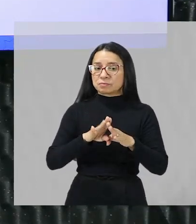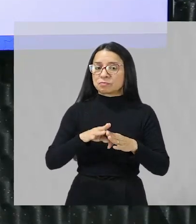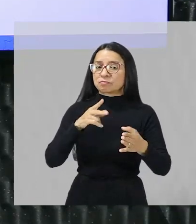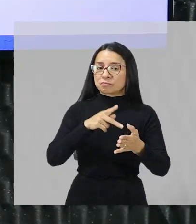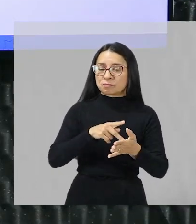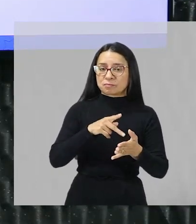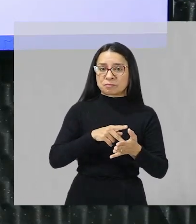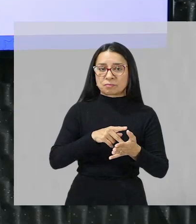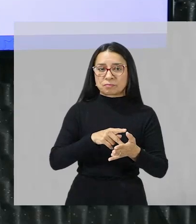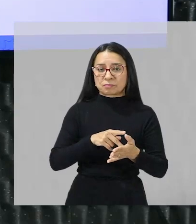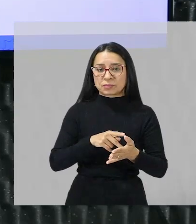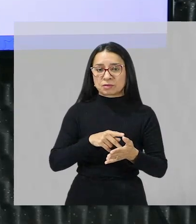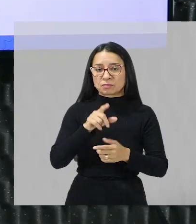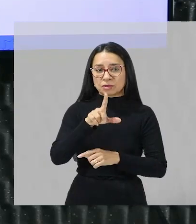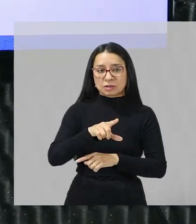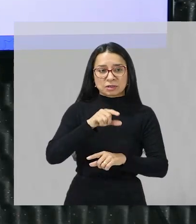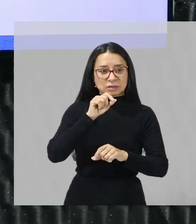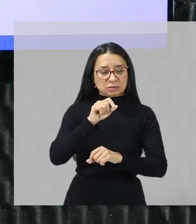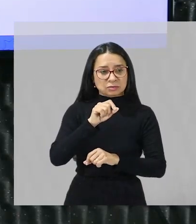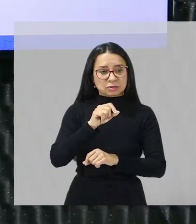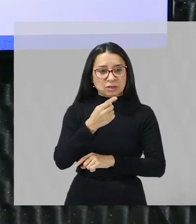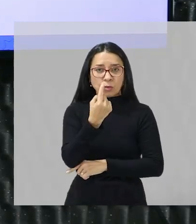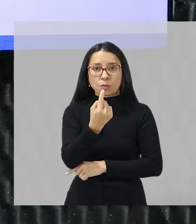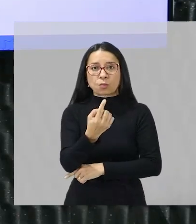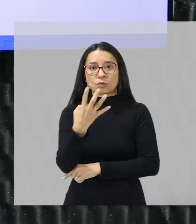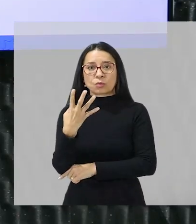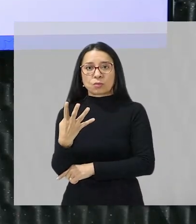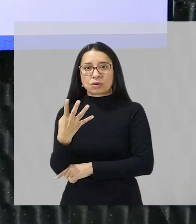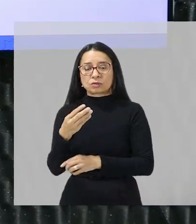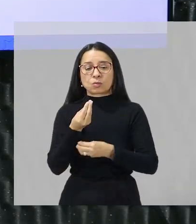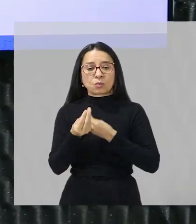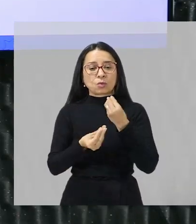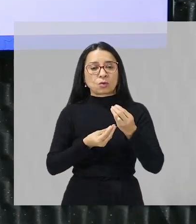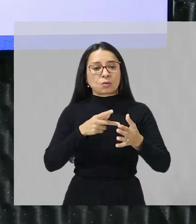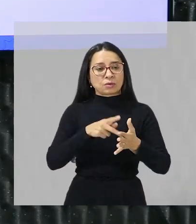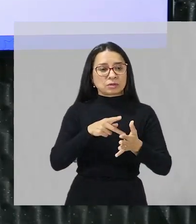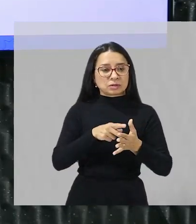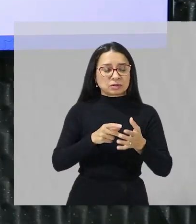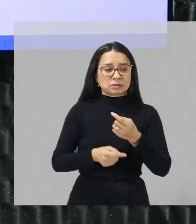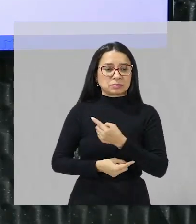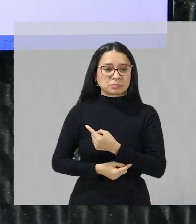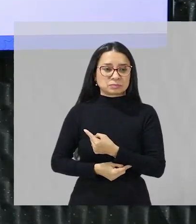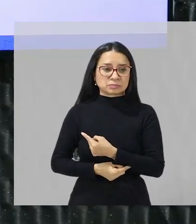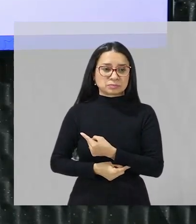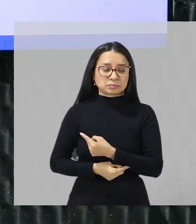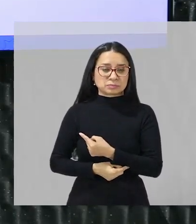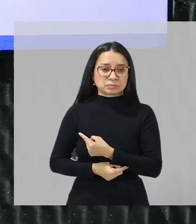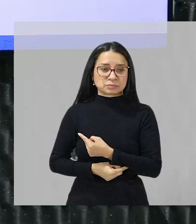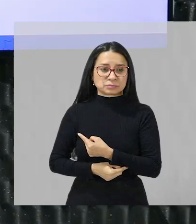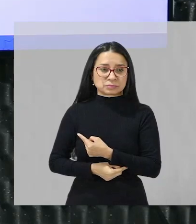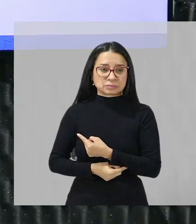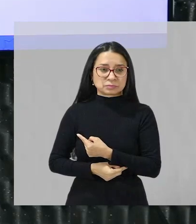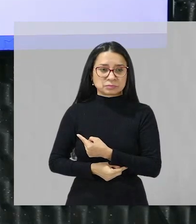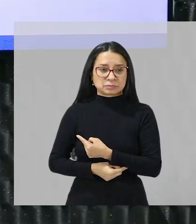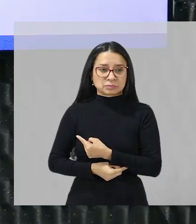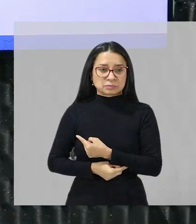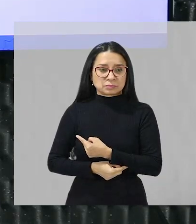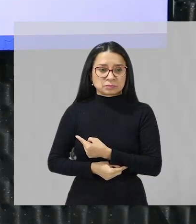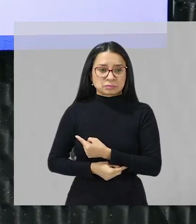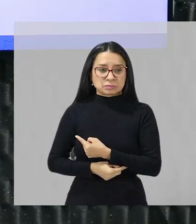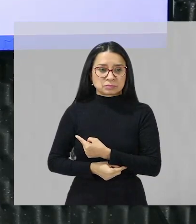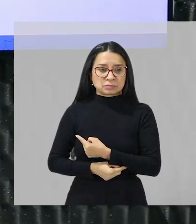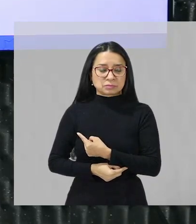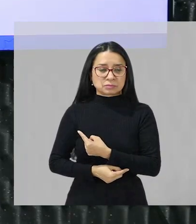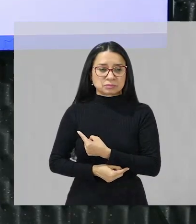verdadeira. Então a gente vai marcar a opção que tem a 1 e a 4 como alternativas verdadeiras. Vamos ver? Estão corretas apenas as assertivas 1